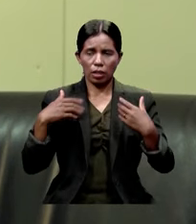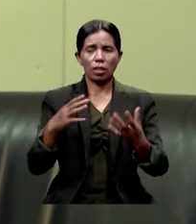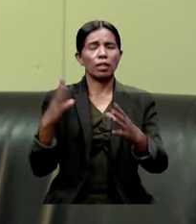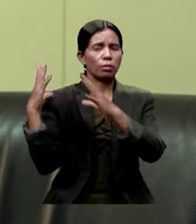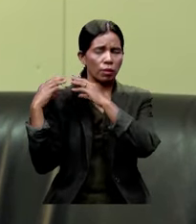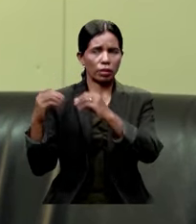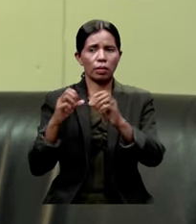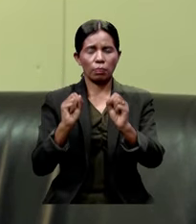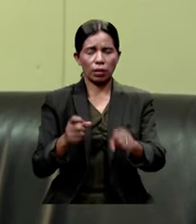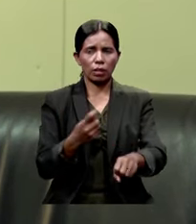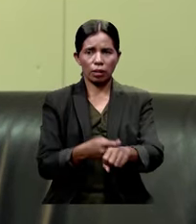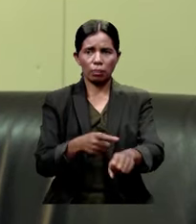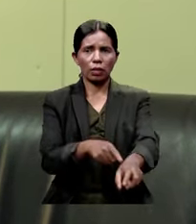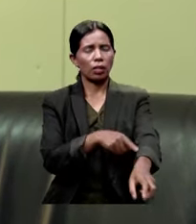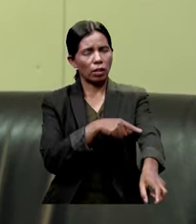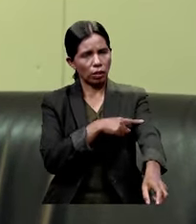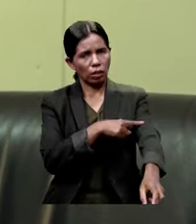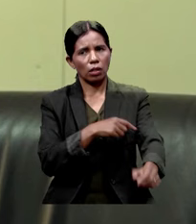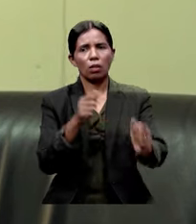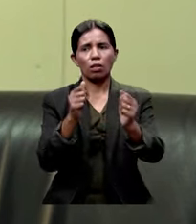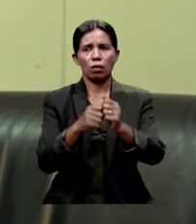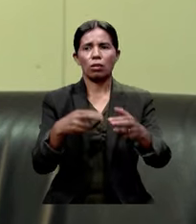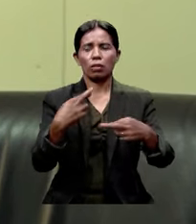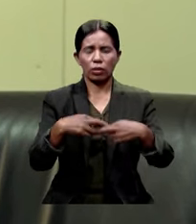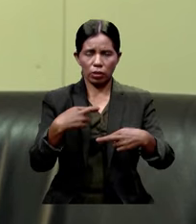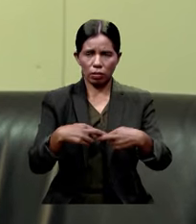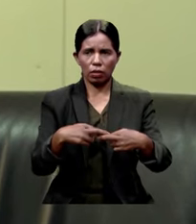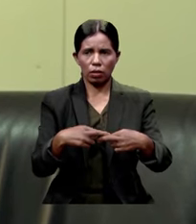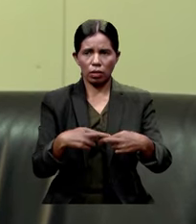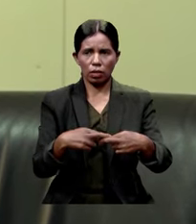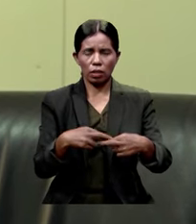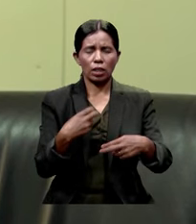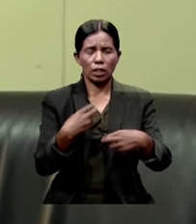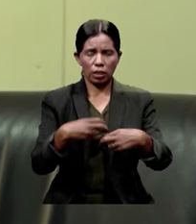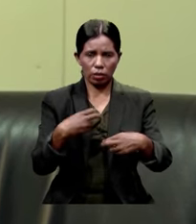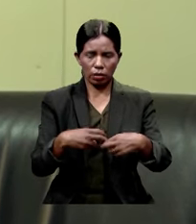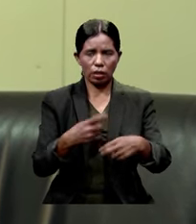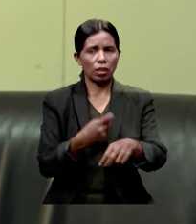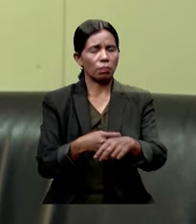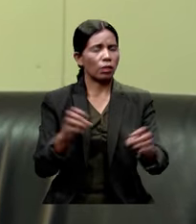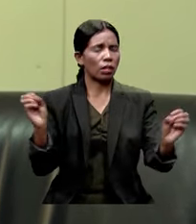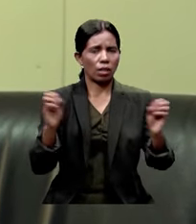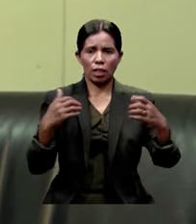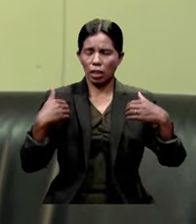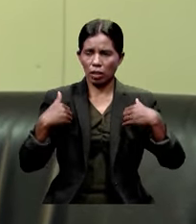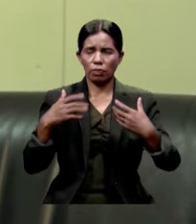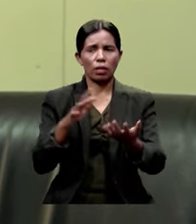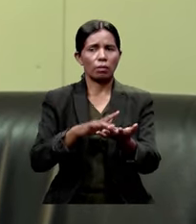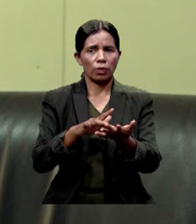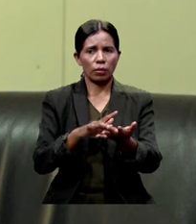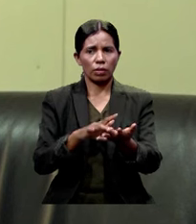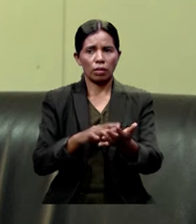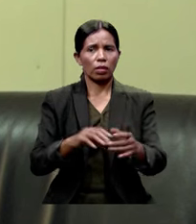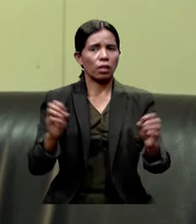que foi lori tempo naro, depois, o risco, né, quando durante o tempo aí de NN, falta aí moroc. Mas